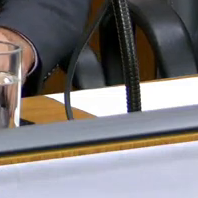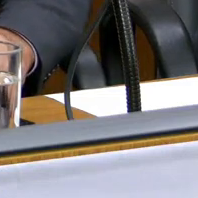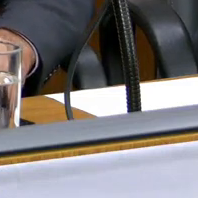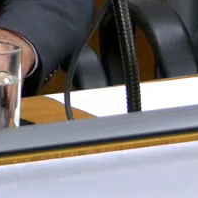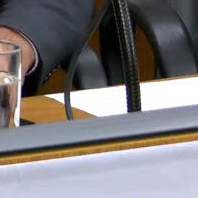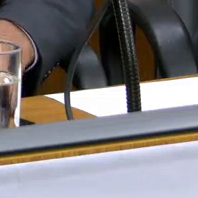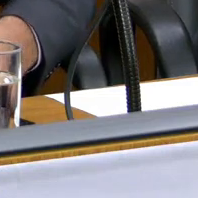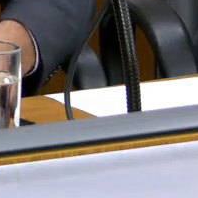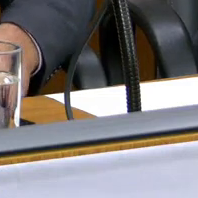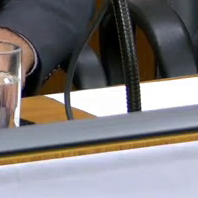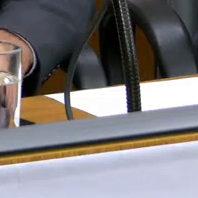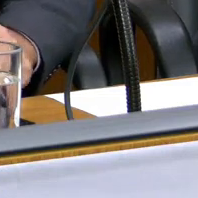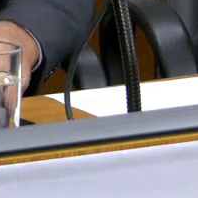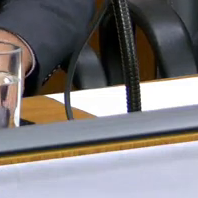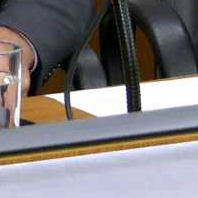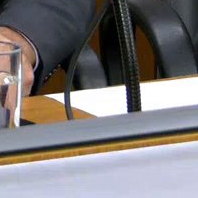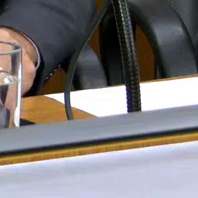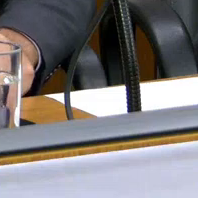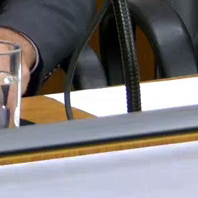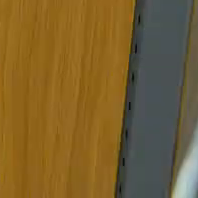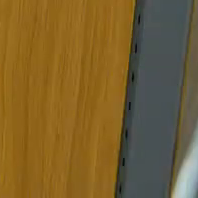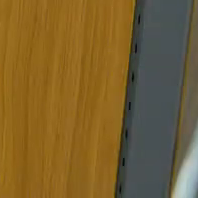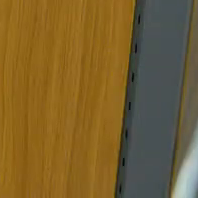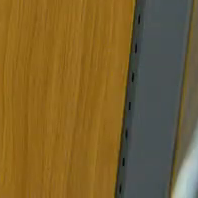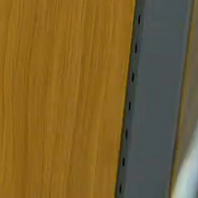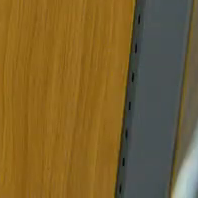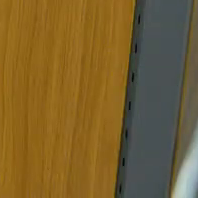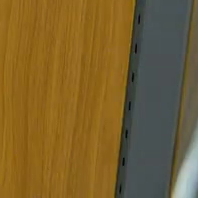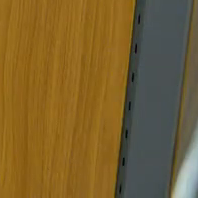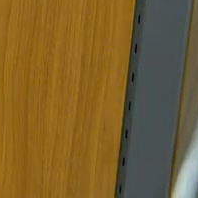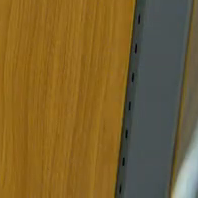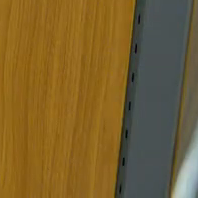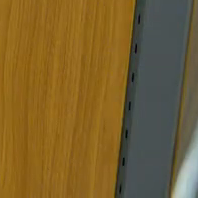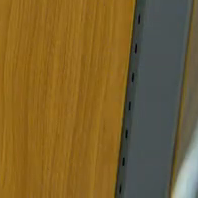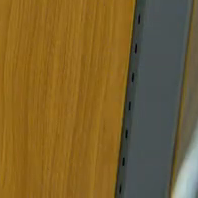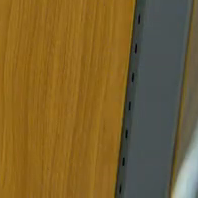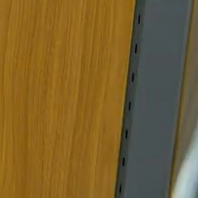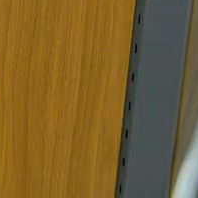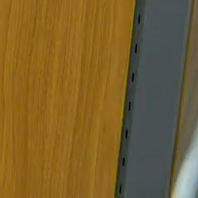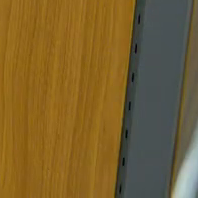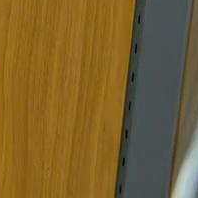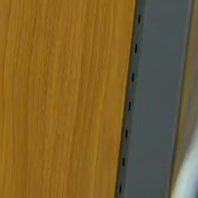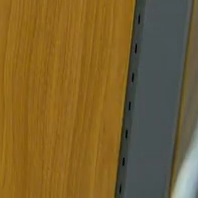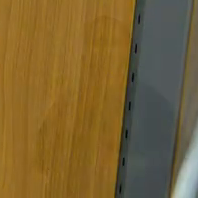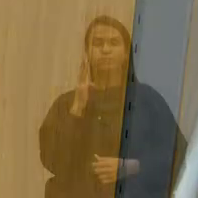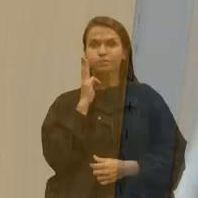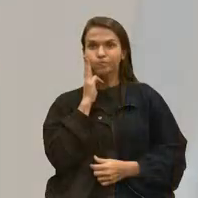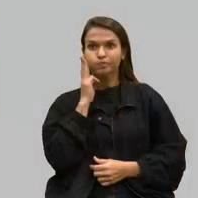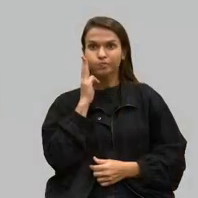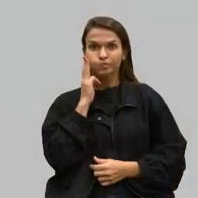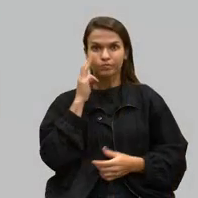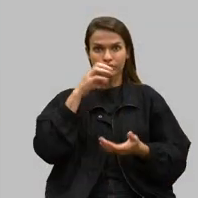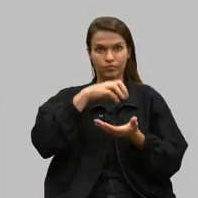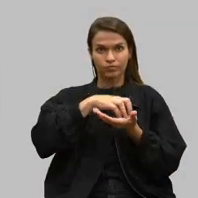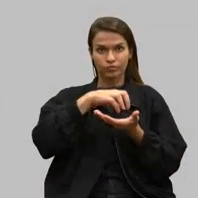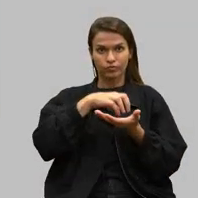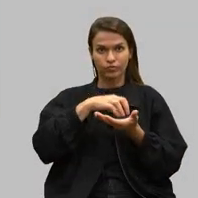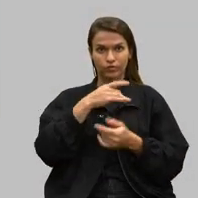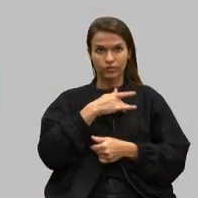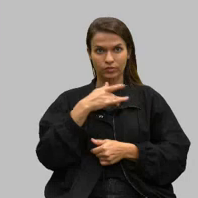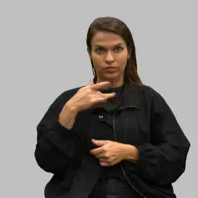10, audiência pública sobre mama e mamografia aqui na Comissão de Saúde. Secretário?